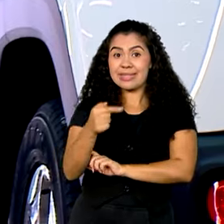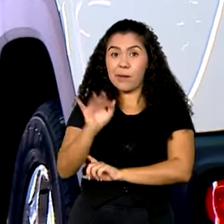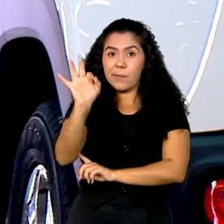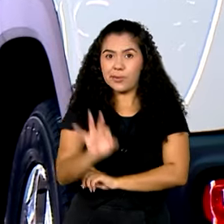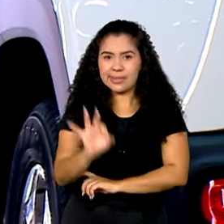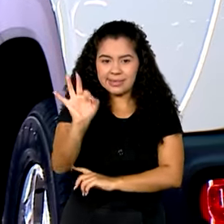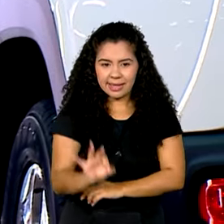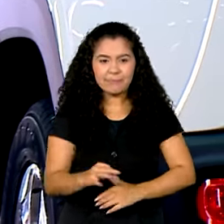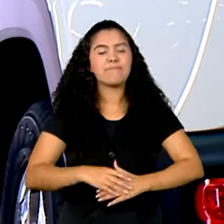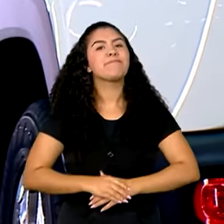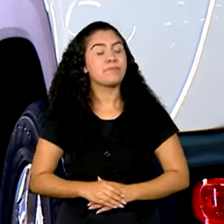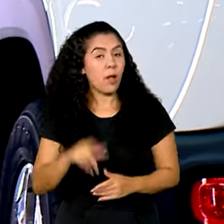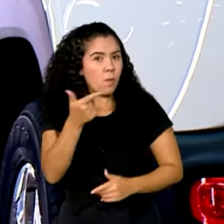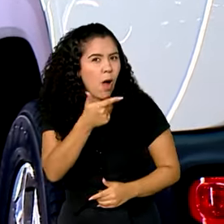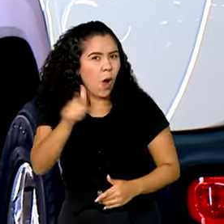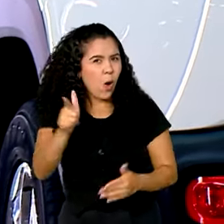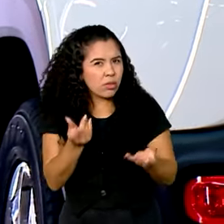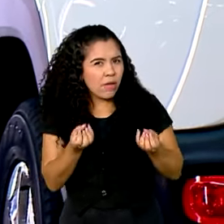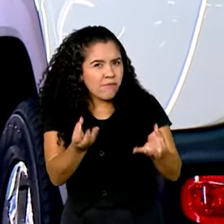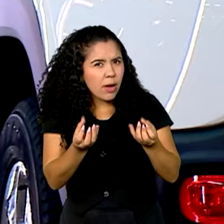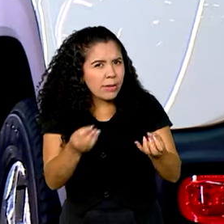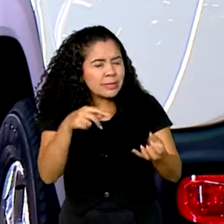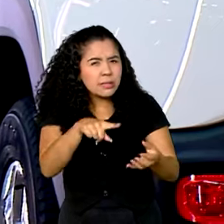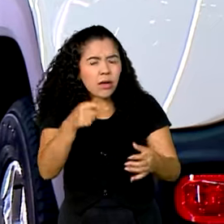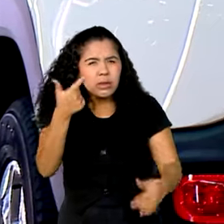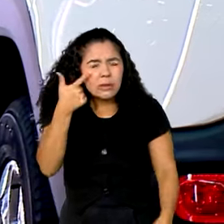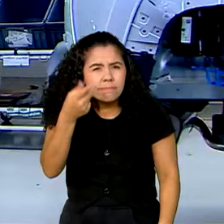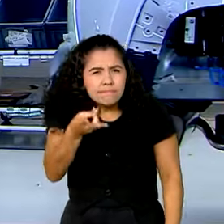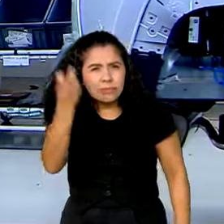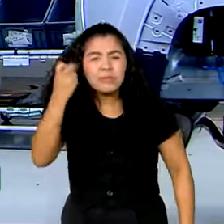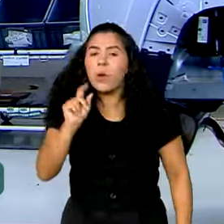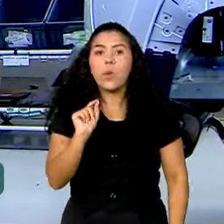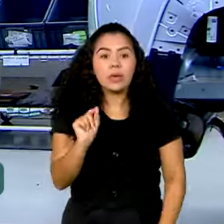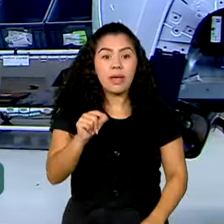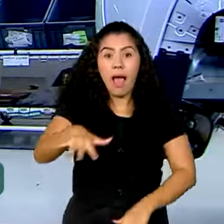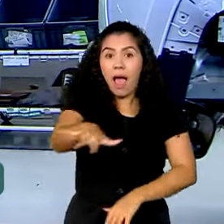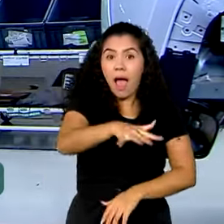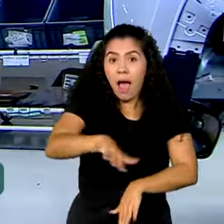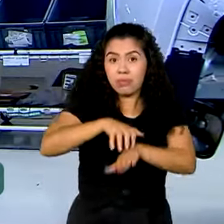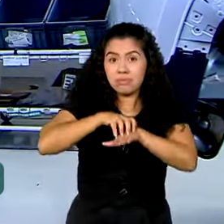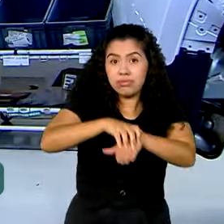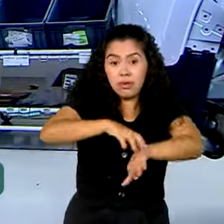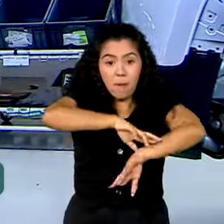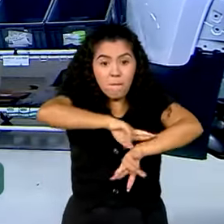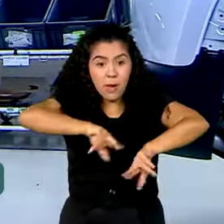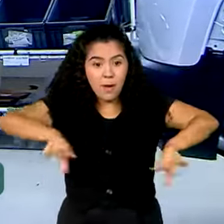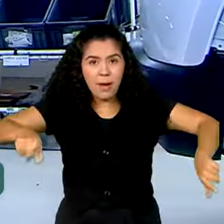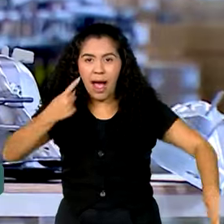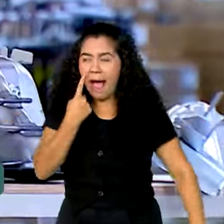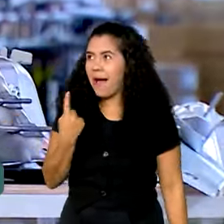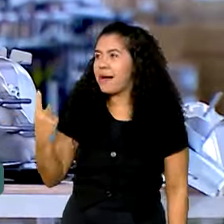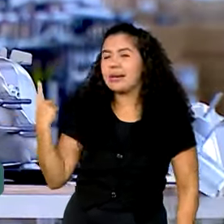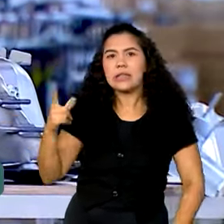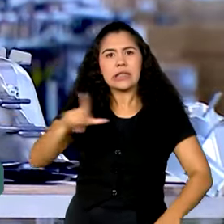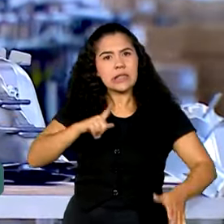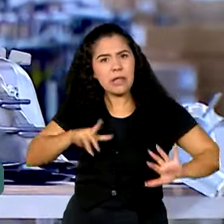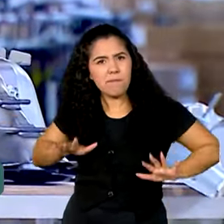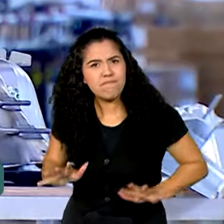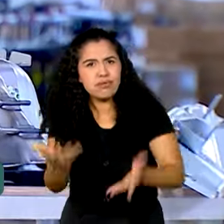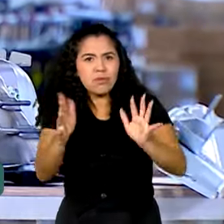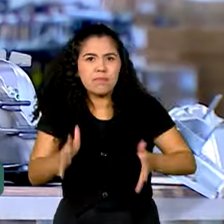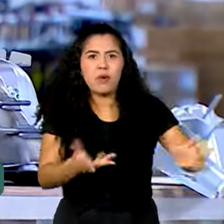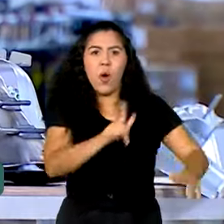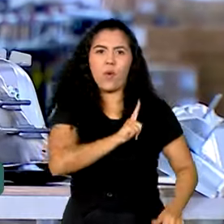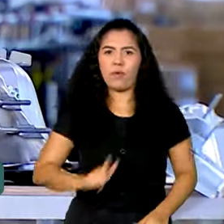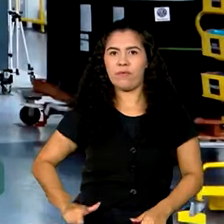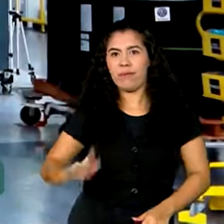17,7%. Outro dado que chama a atenção é o desempenho do setor automotivo, que, estimulado por políticas de incentivo do